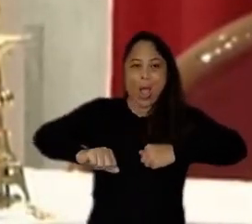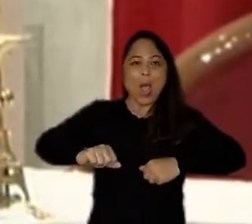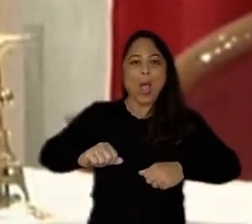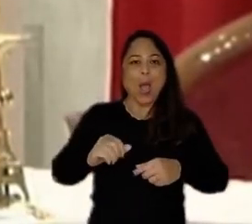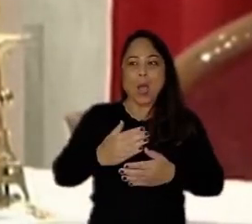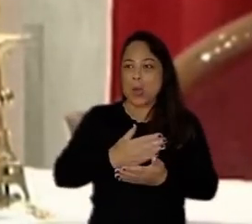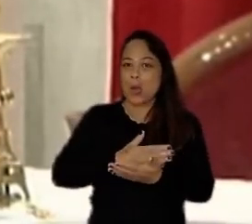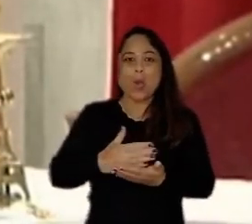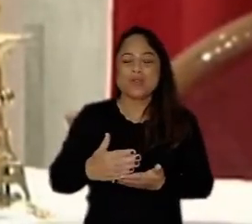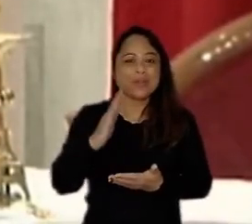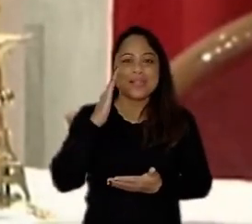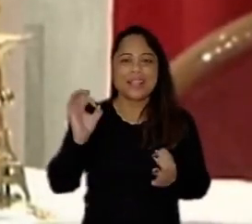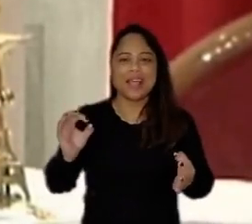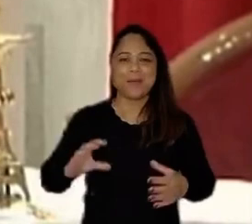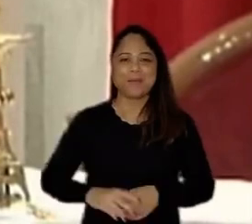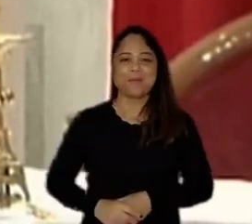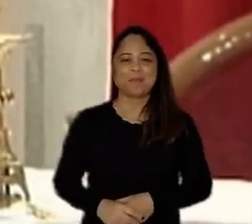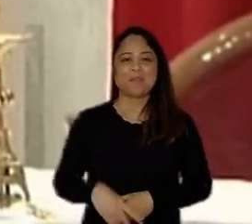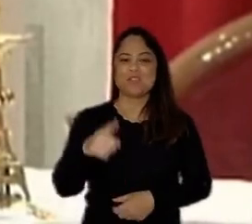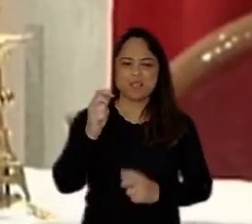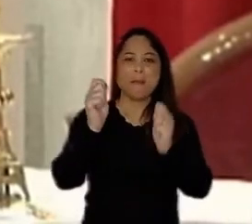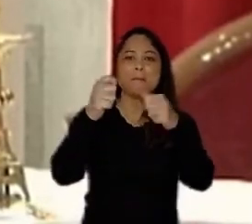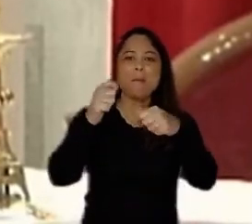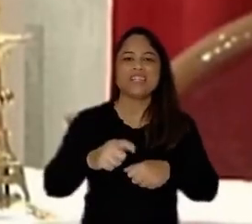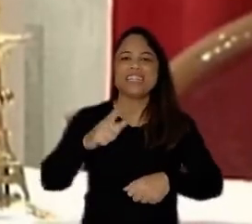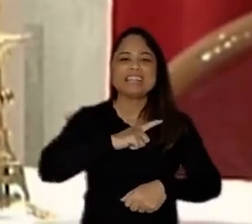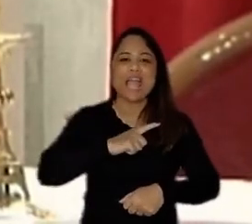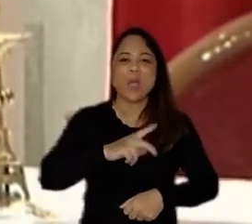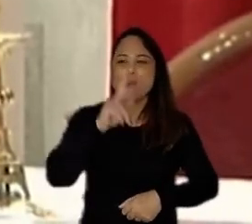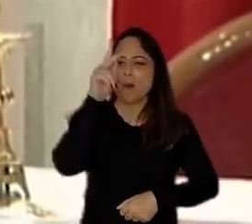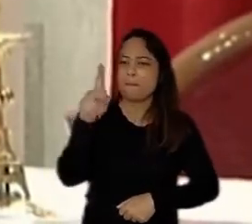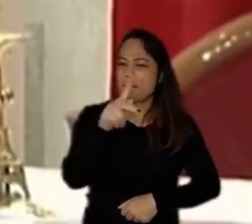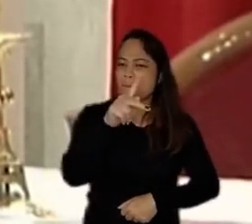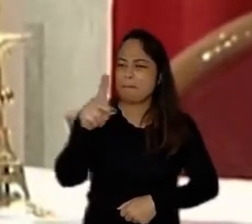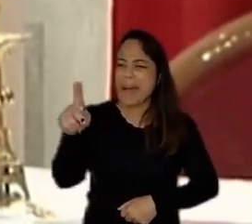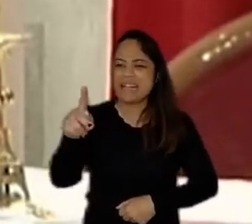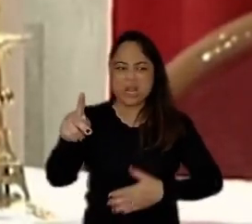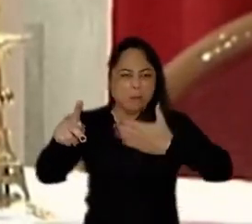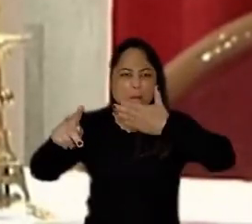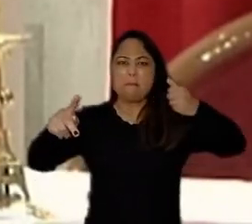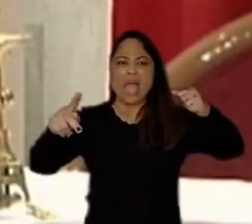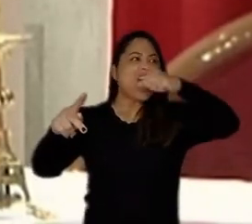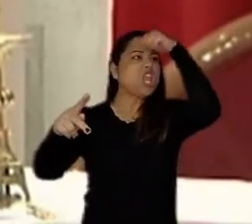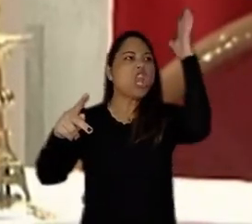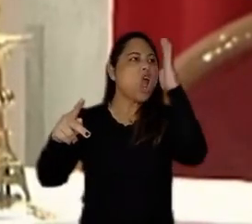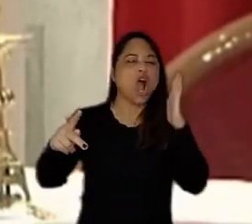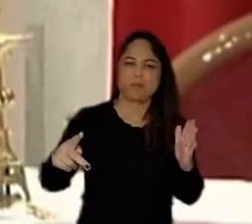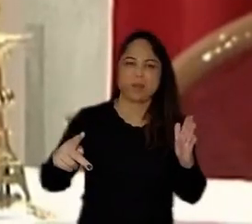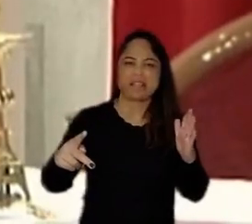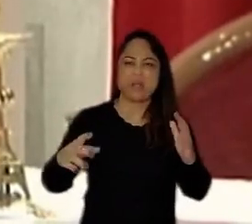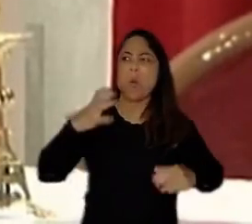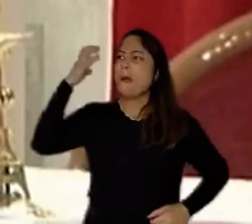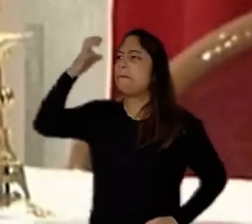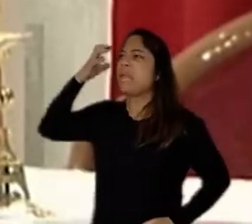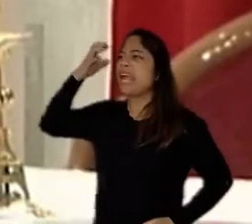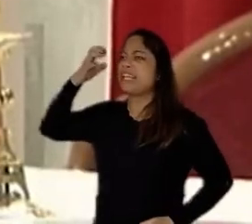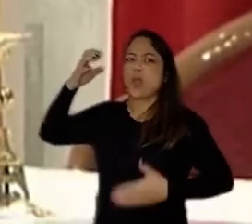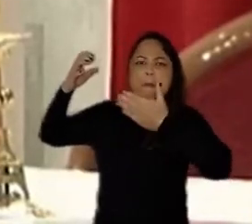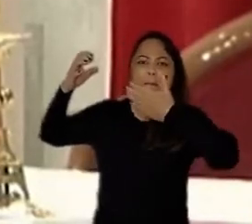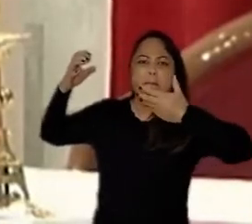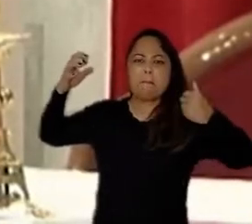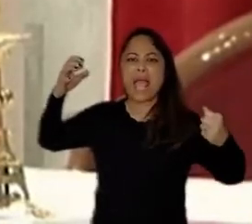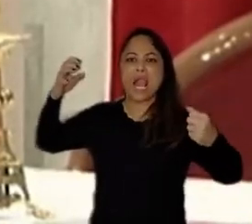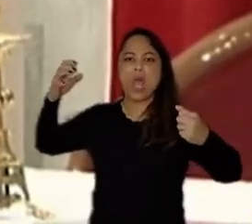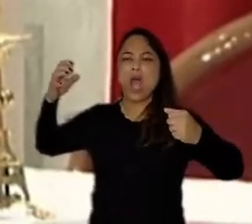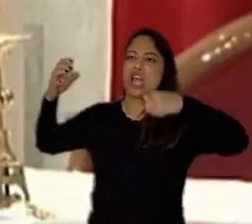o melhor padre do Brasil, pode ter o melhor pregador do Brasil, pode ter uma multidão de gente, alguém que tenha um dom